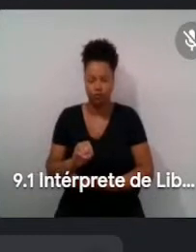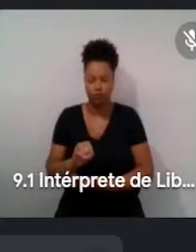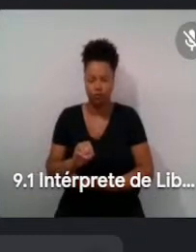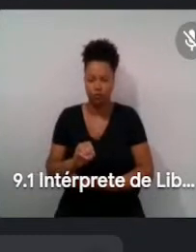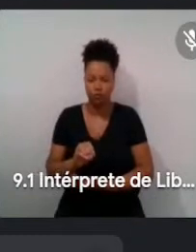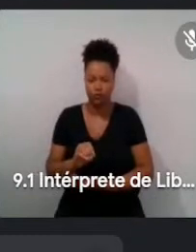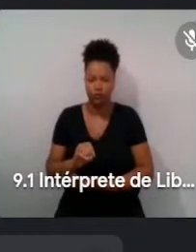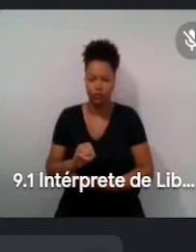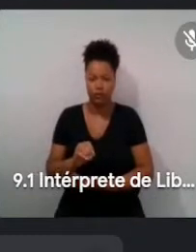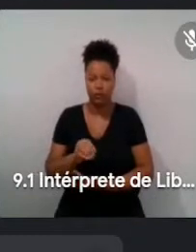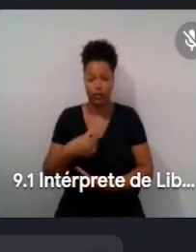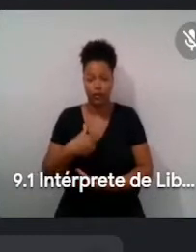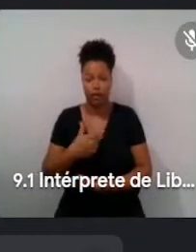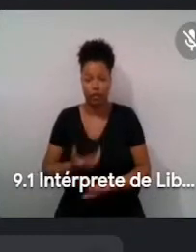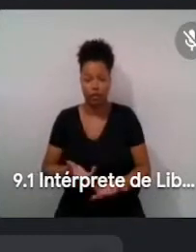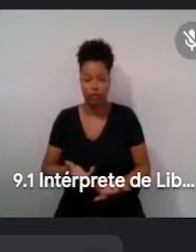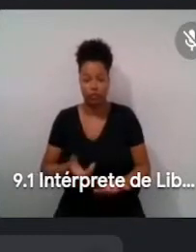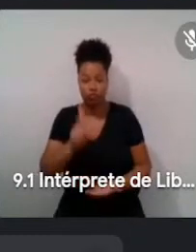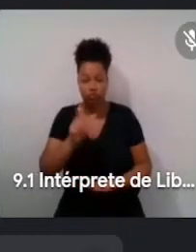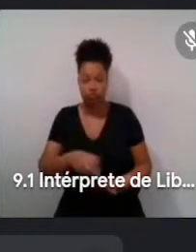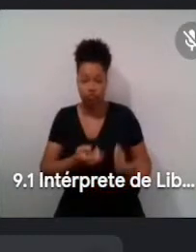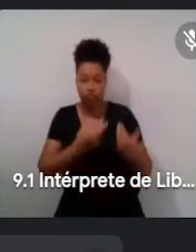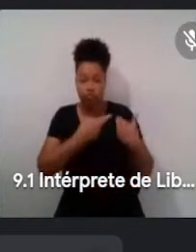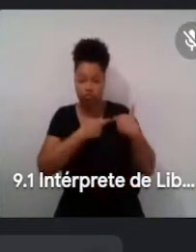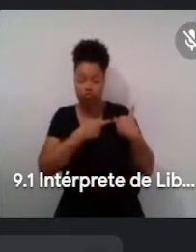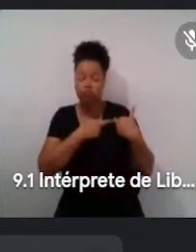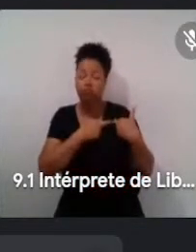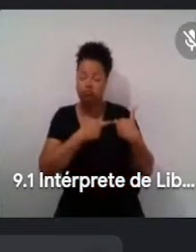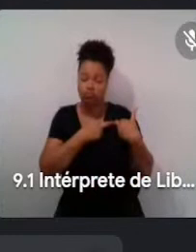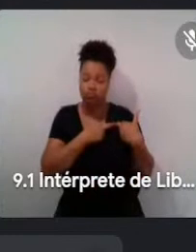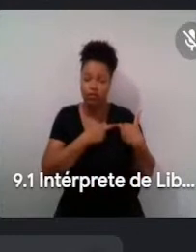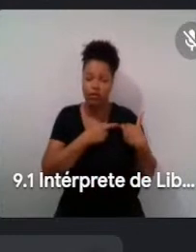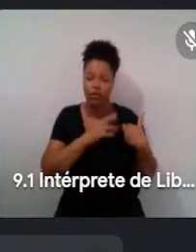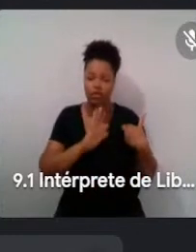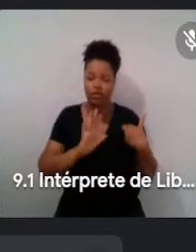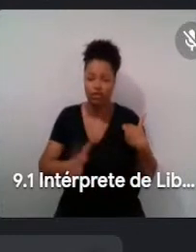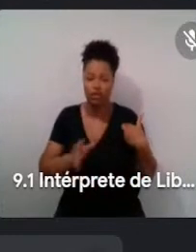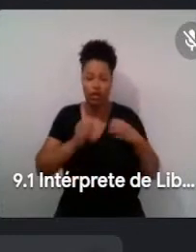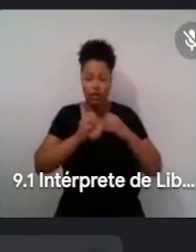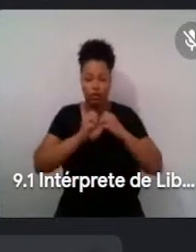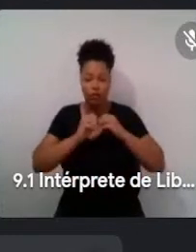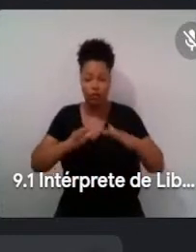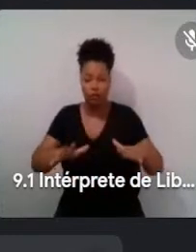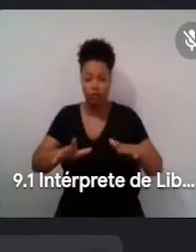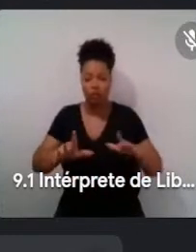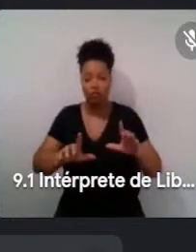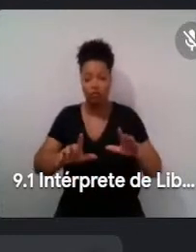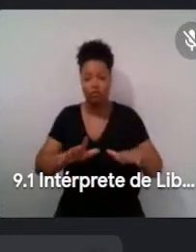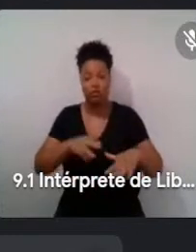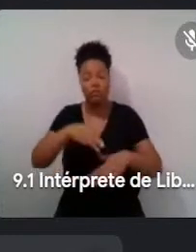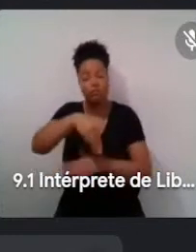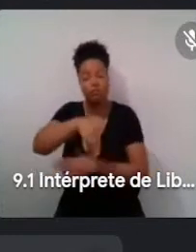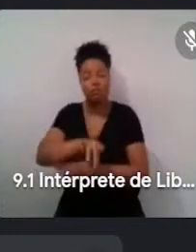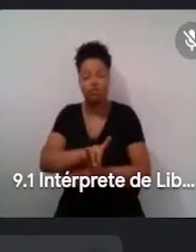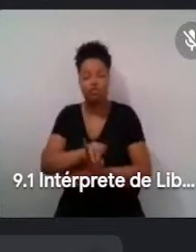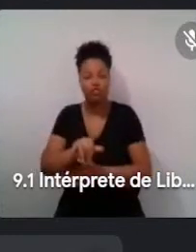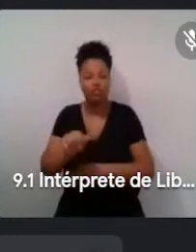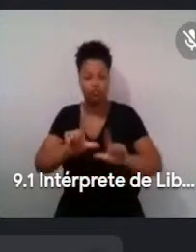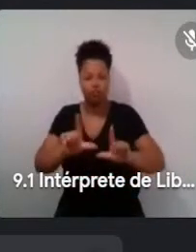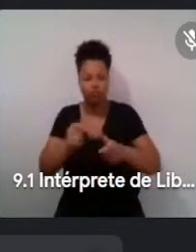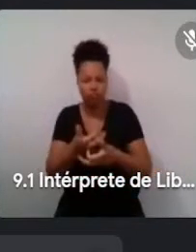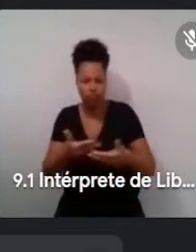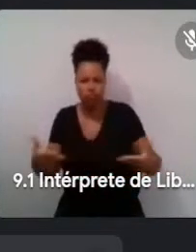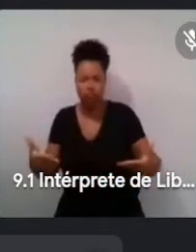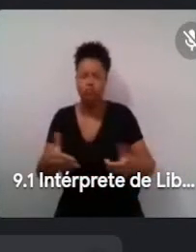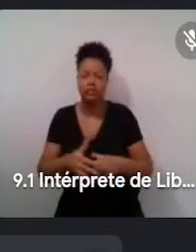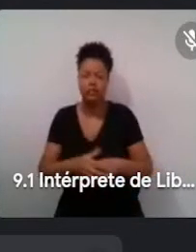que o relatório já foi disponibilizado na mídia. Caso Vossa Excelência queira algum esclarecimento, o relator poderá